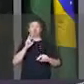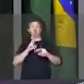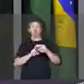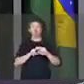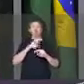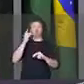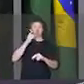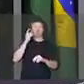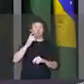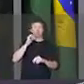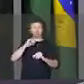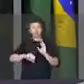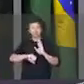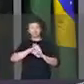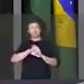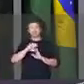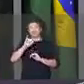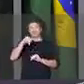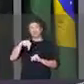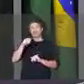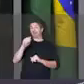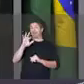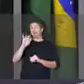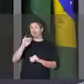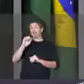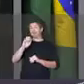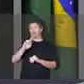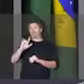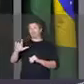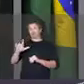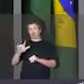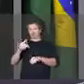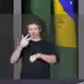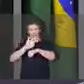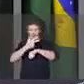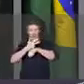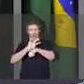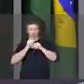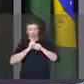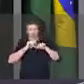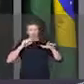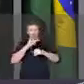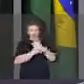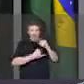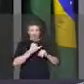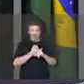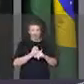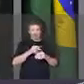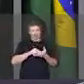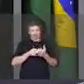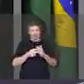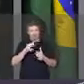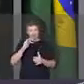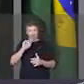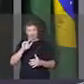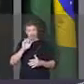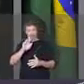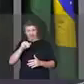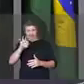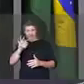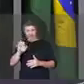delito de crime inafiançável. O fato do vídeo estar no ar não torna o crime em flagrante. Os crimes também não